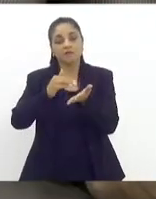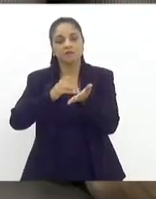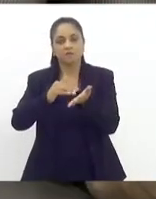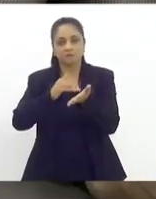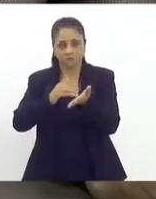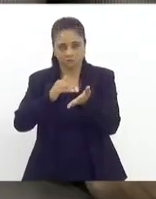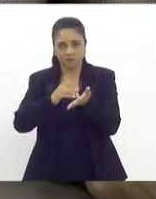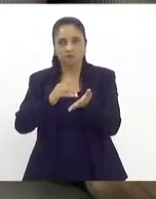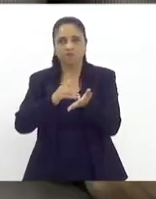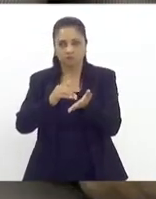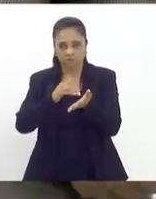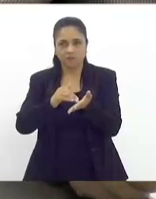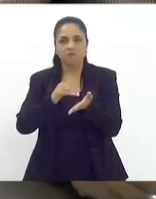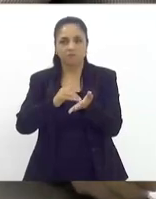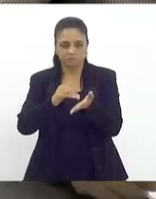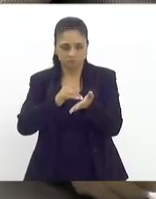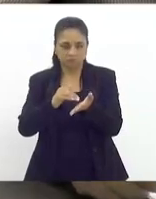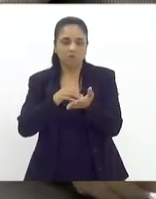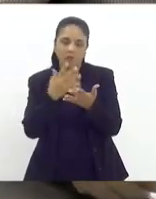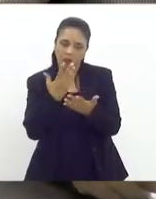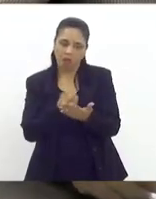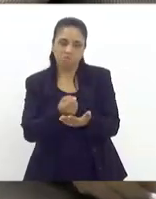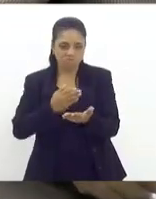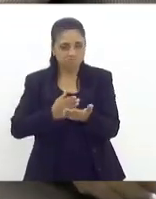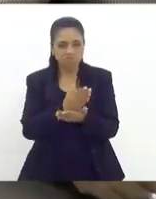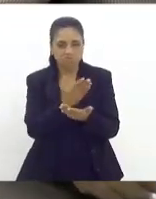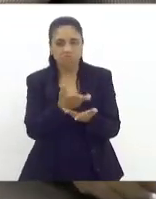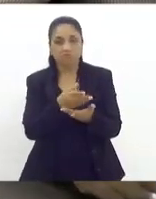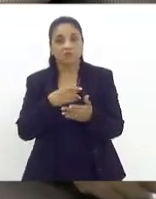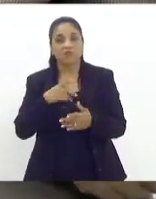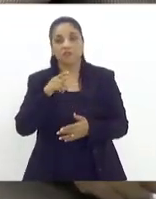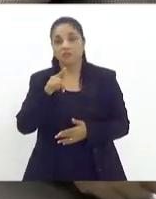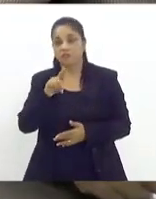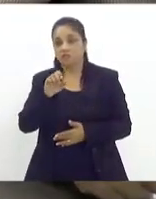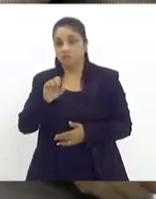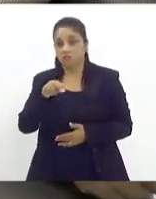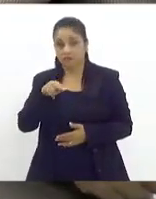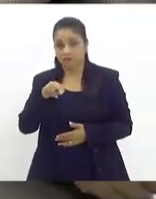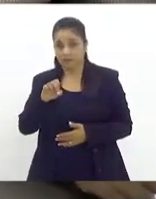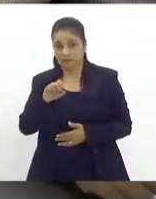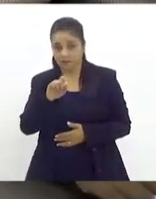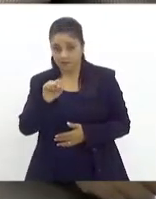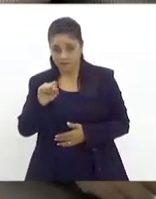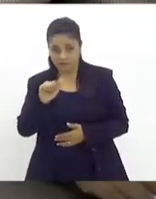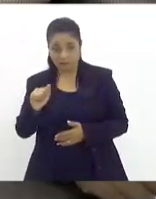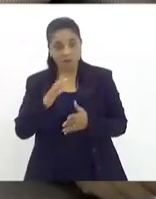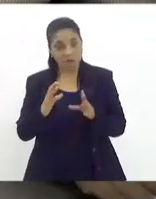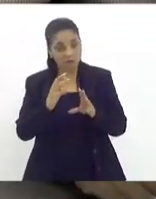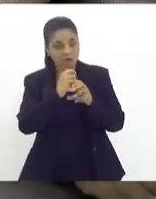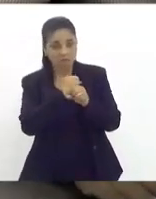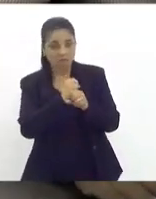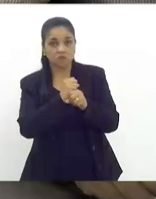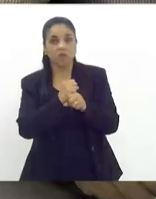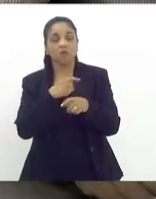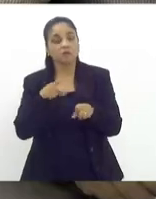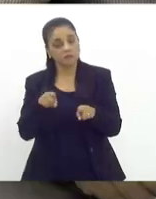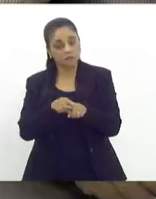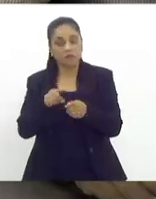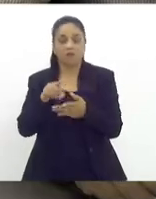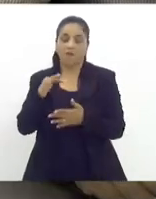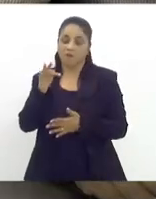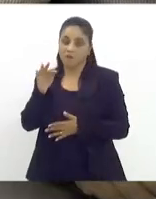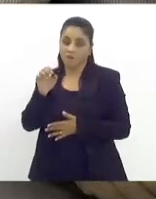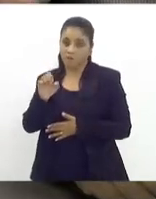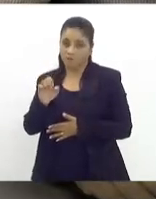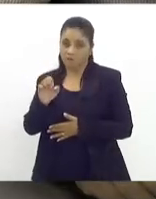mas aqui... Foi aprovado. E aí a Genesa recalculou e a gente teve aportes também do FECAM